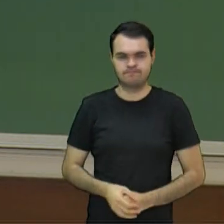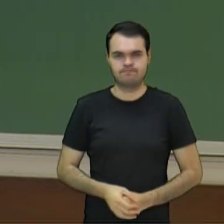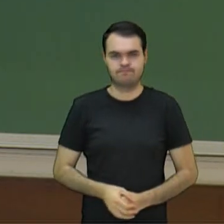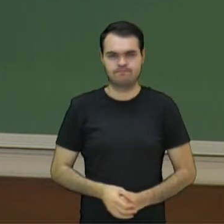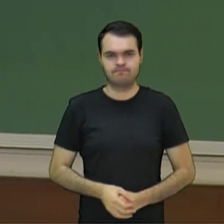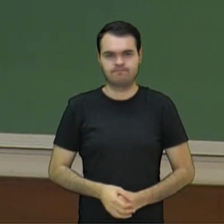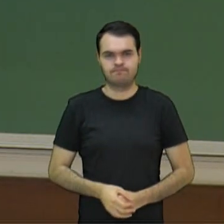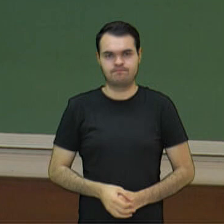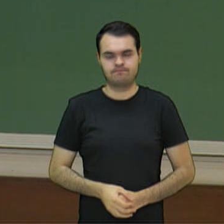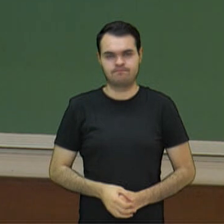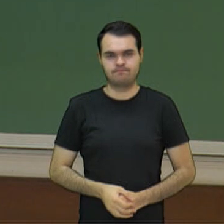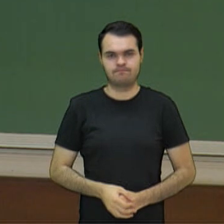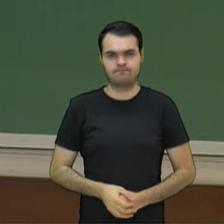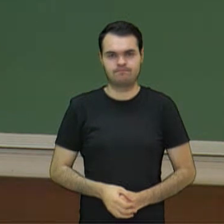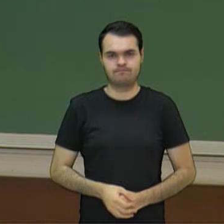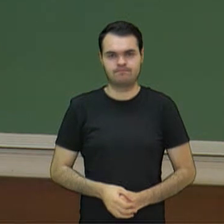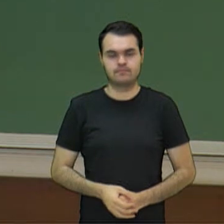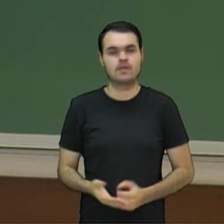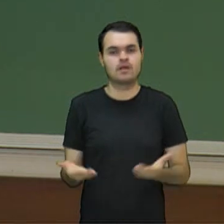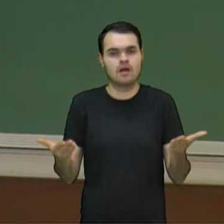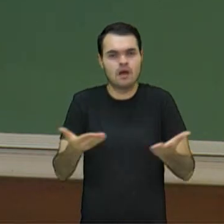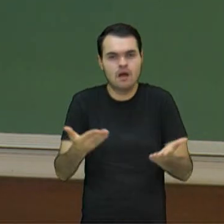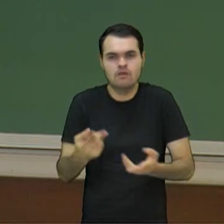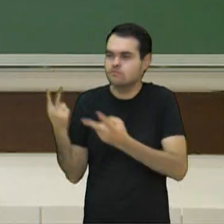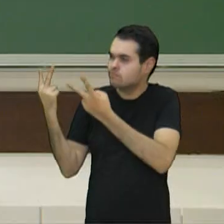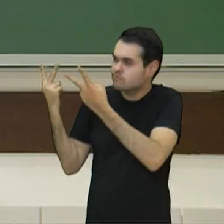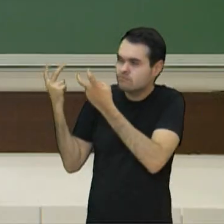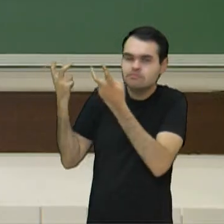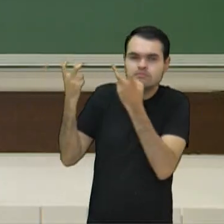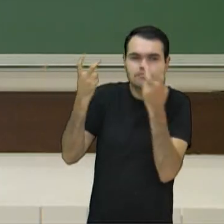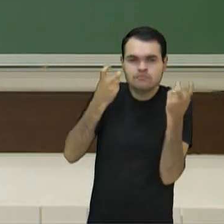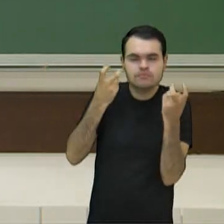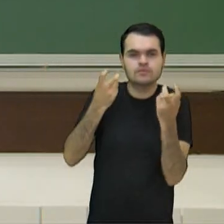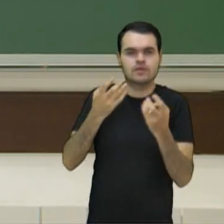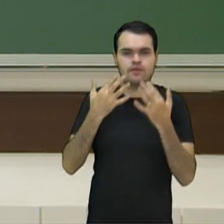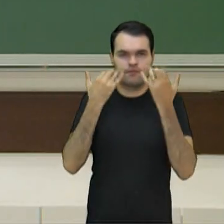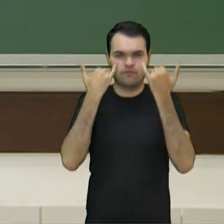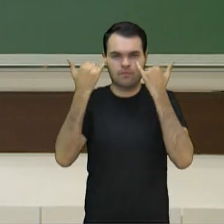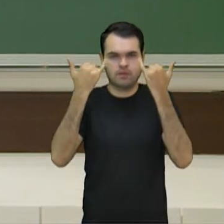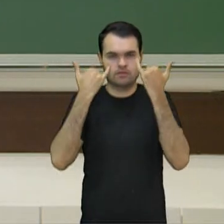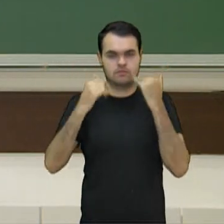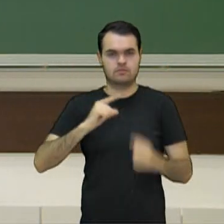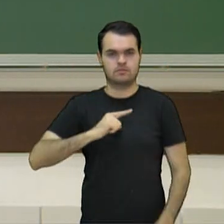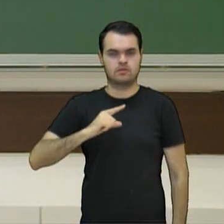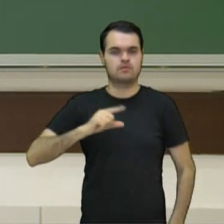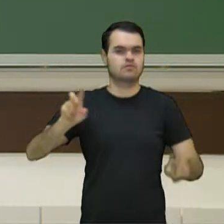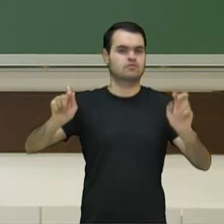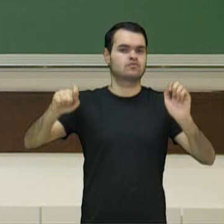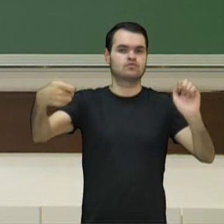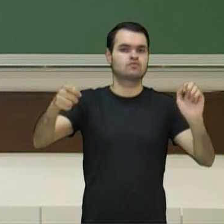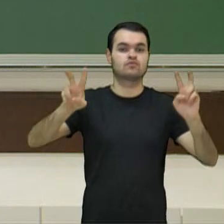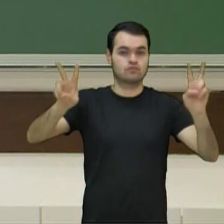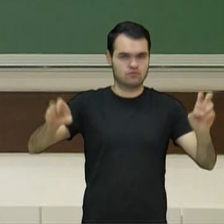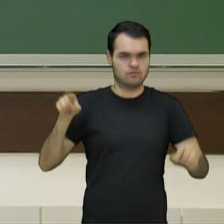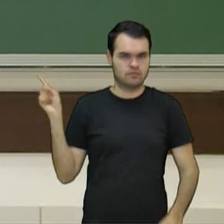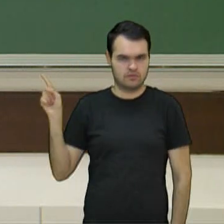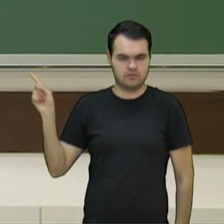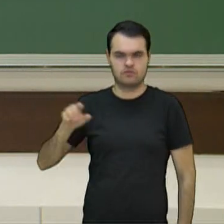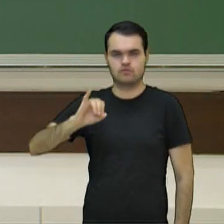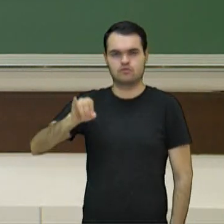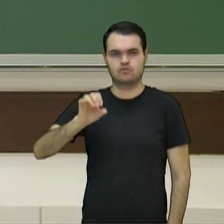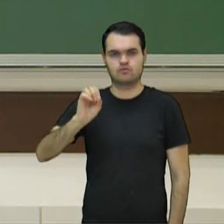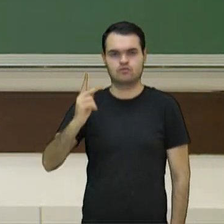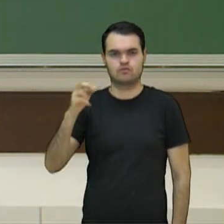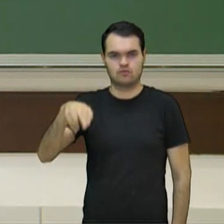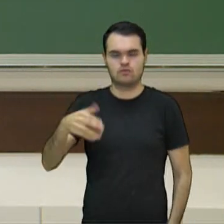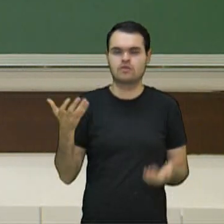ok? Agora, observando a informação que nós temos aqui sobre John Lennon, eu quero que